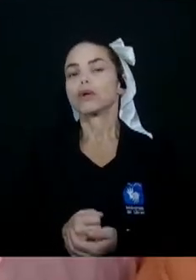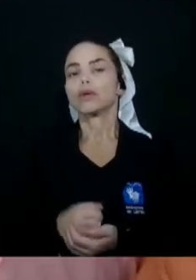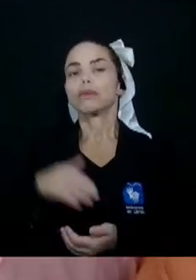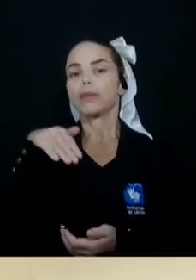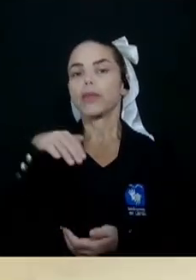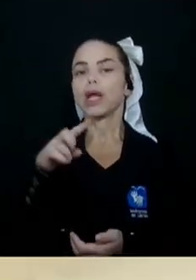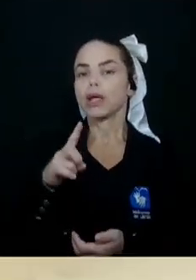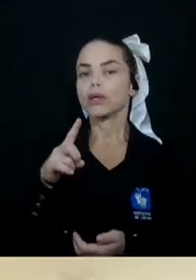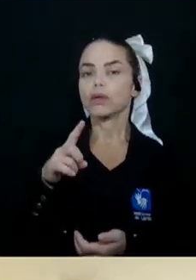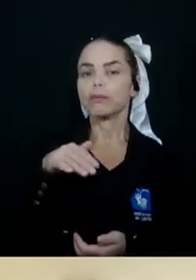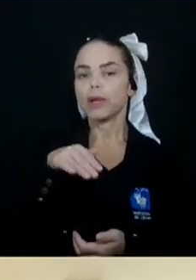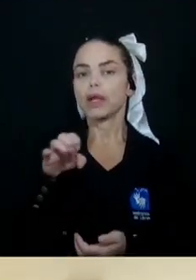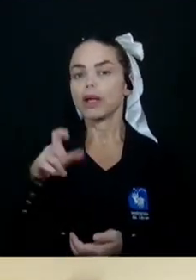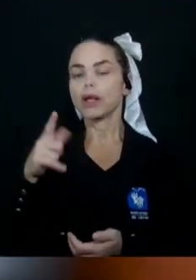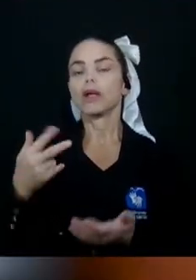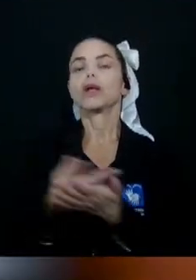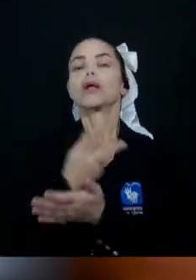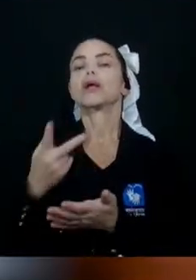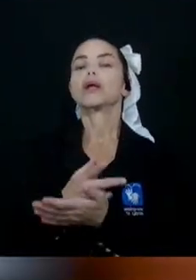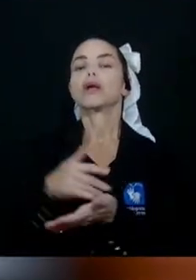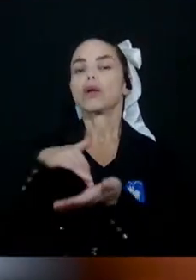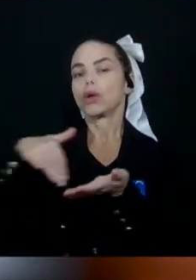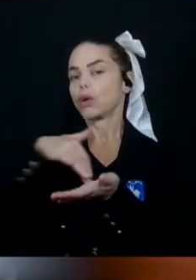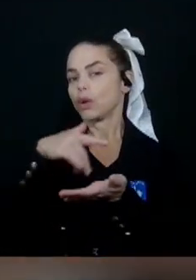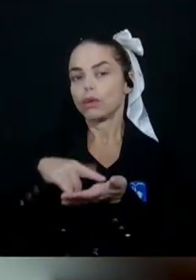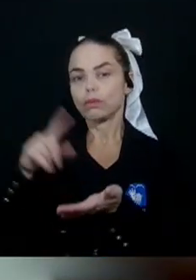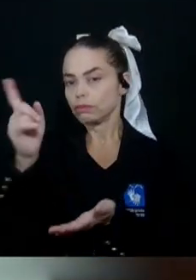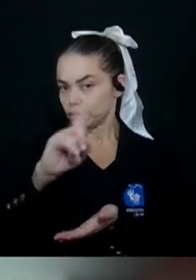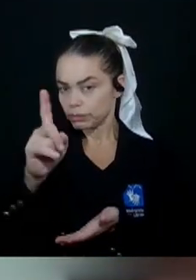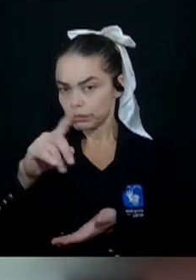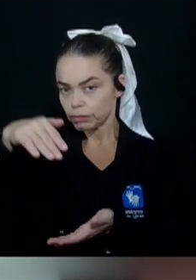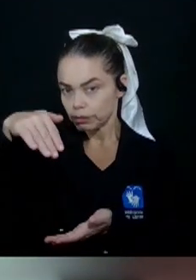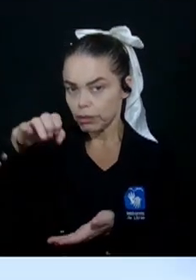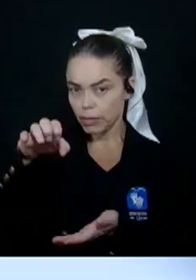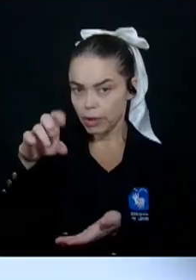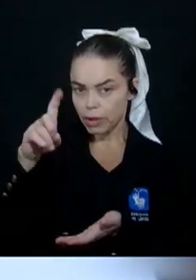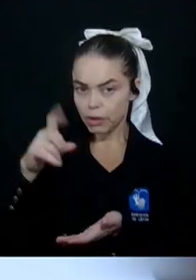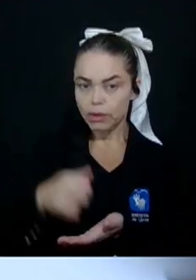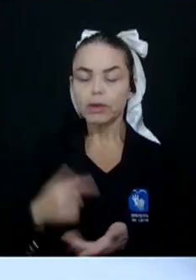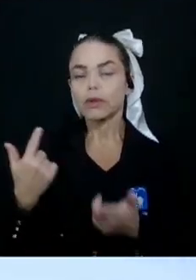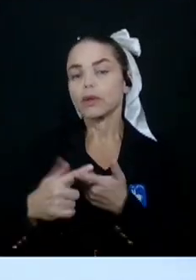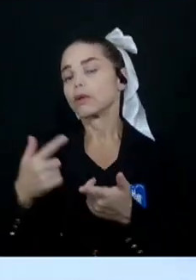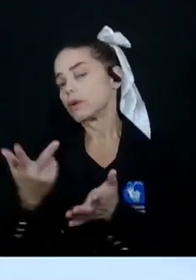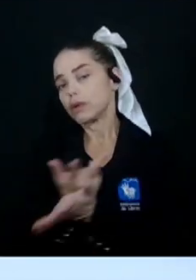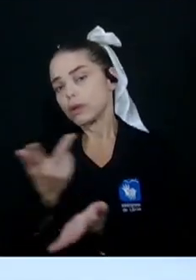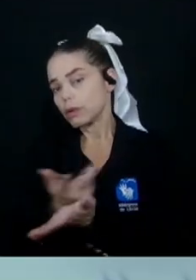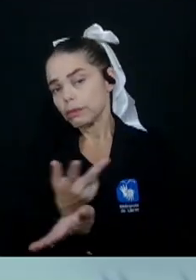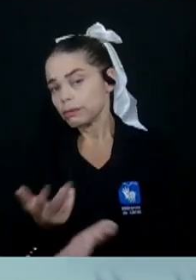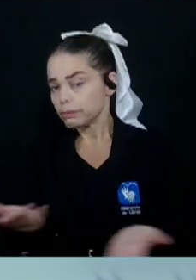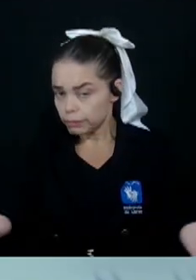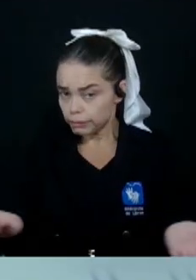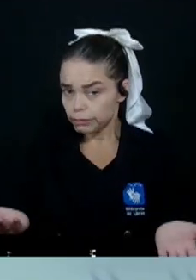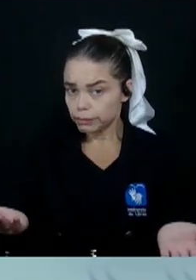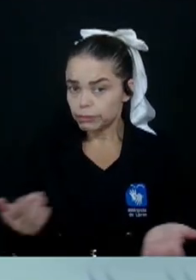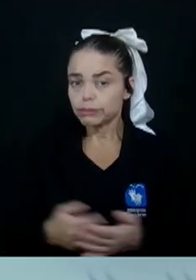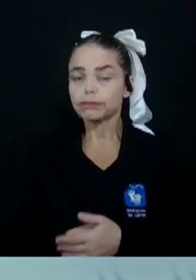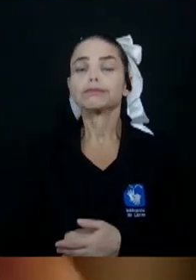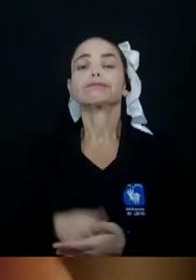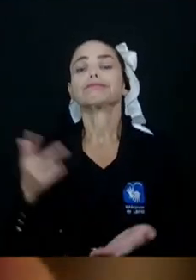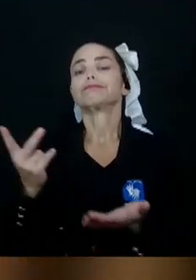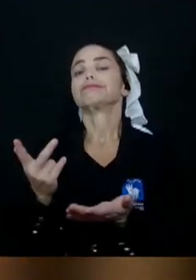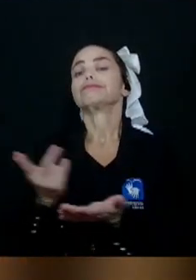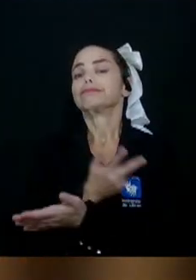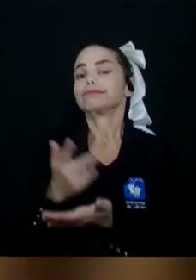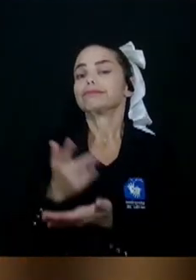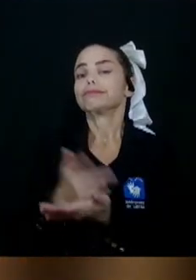erros de digitação, eles não são contemplados pelo MED, porque você errou, né, na hora de fazer, digitou errado, então não tem como